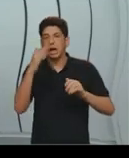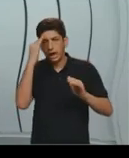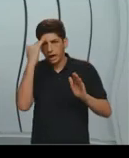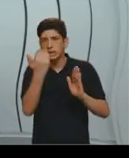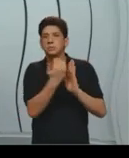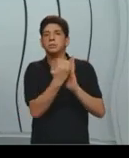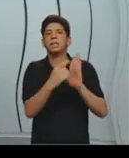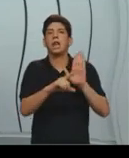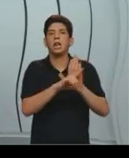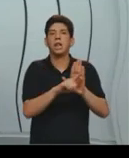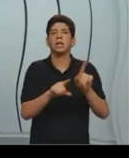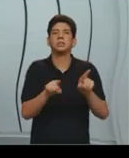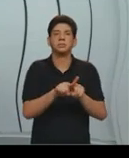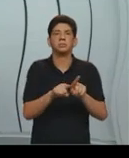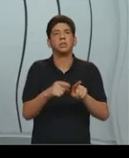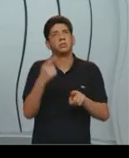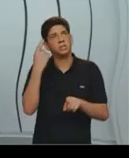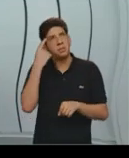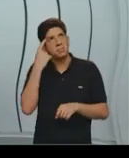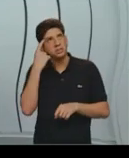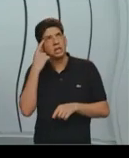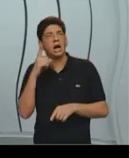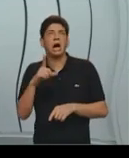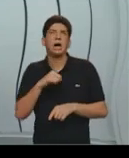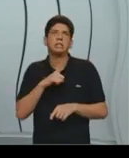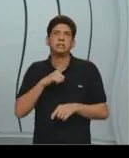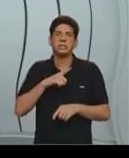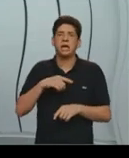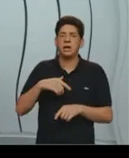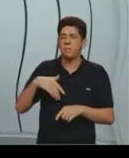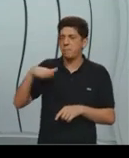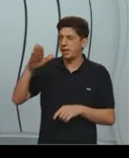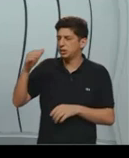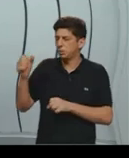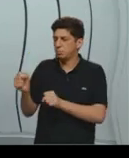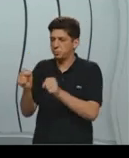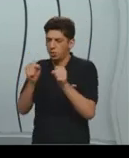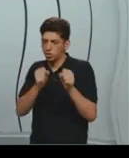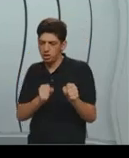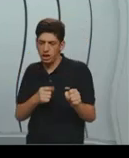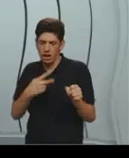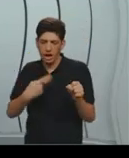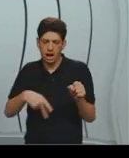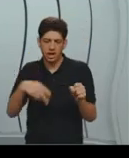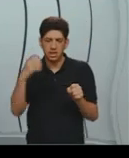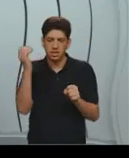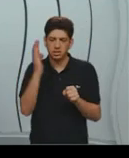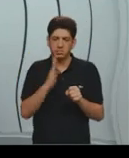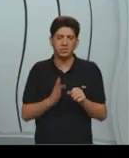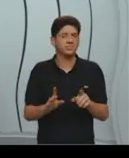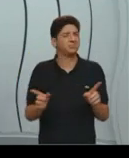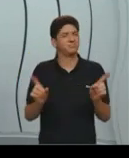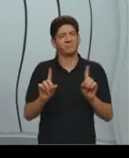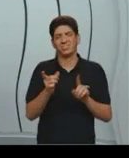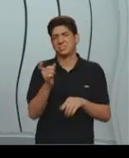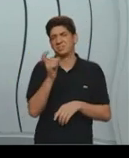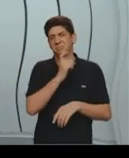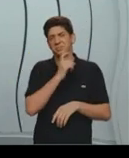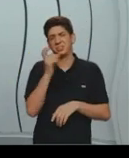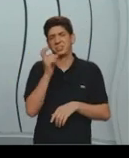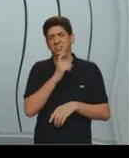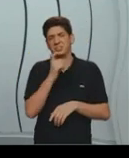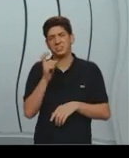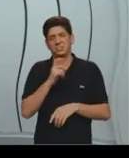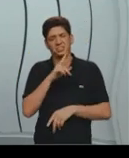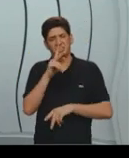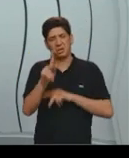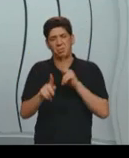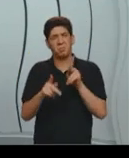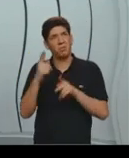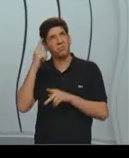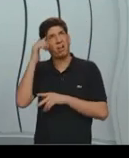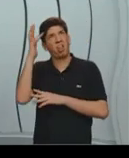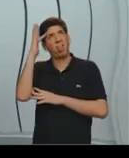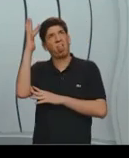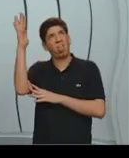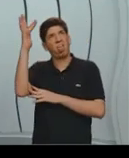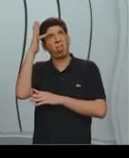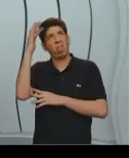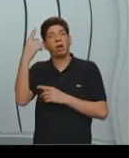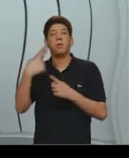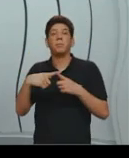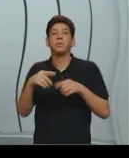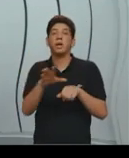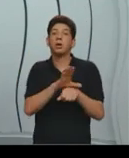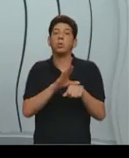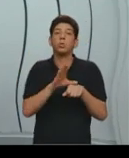essa ideia de achar que alguém manda, alguém tem mais poder no Brasil, é uma coisa muito mais do imaginário popular do que a lei, porque a Constituição ela não garante